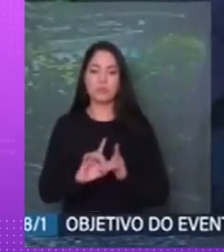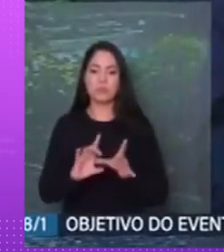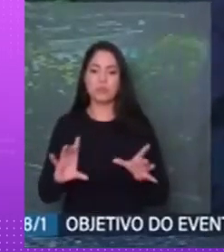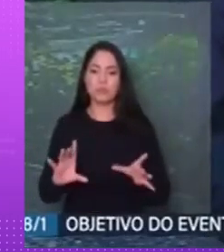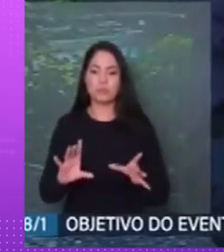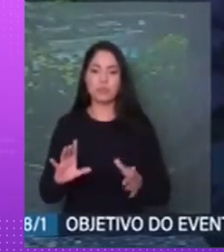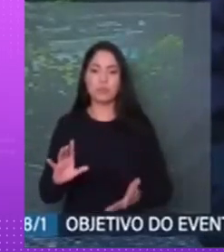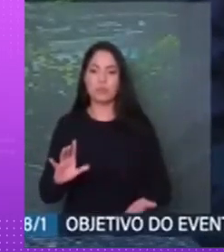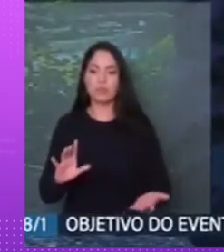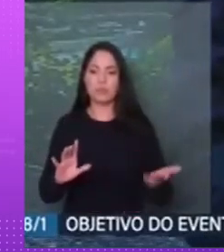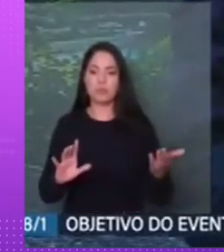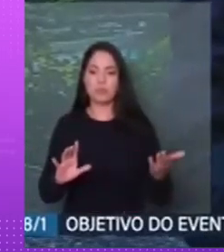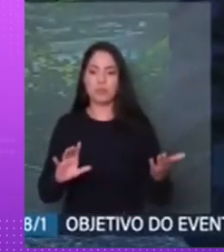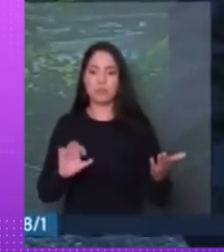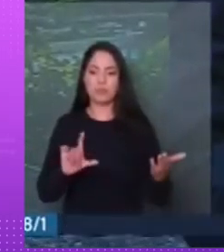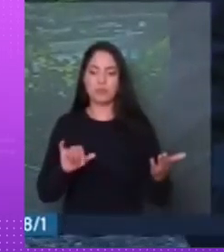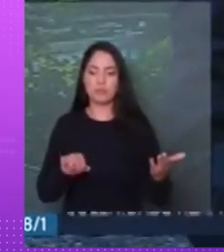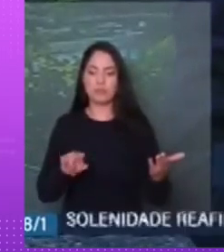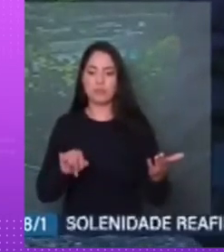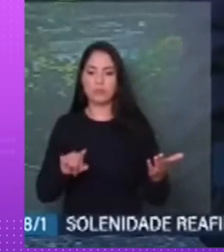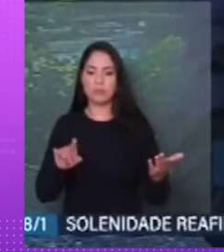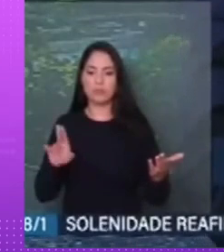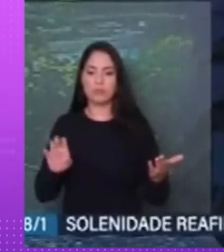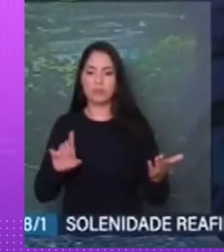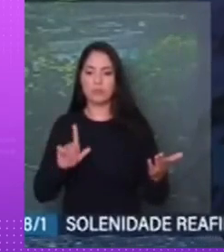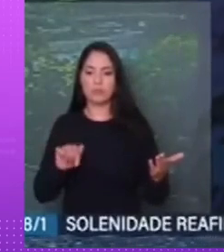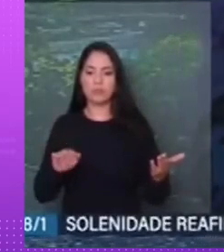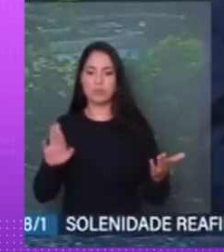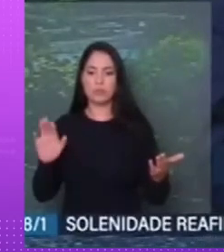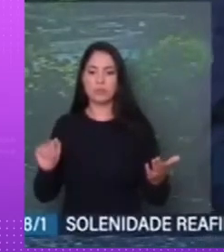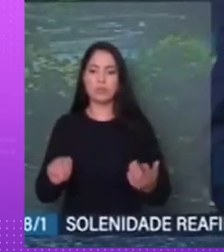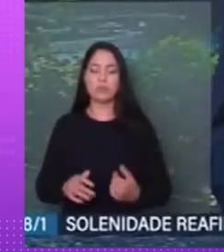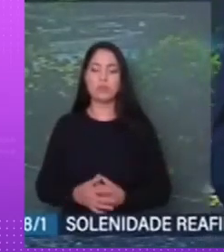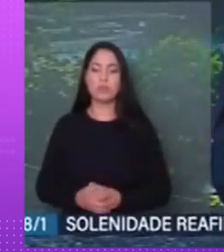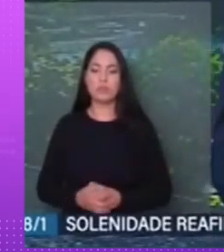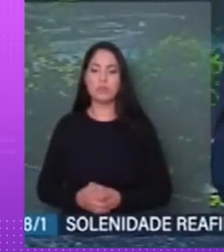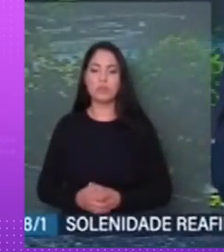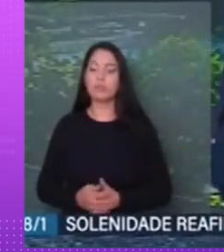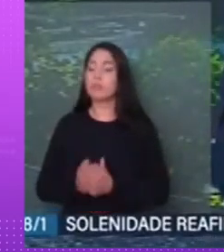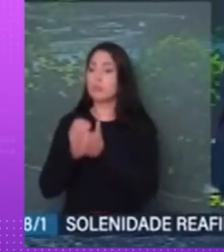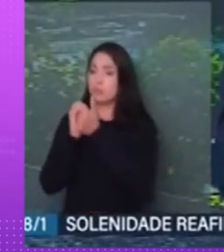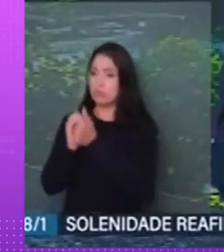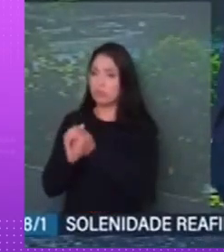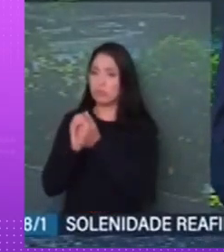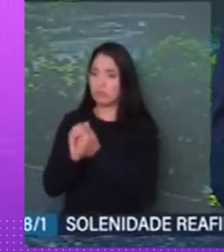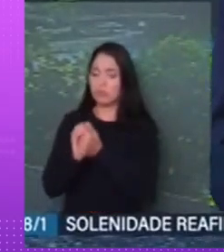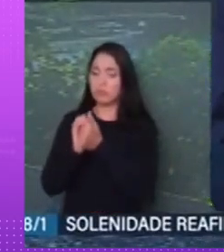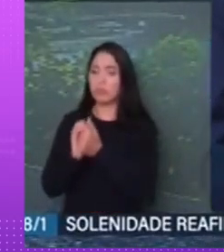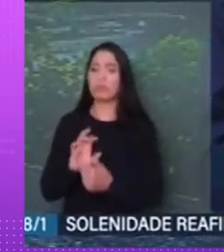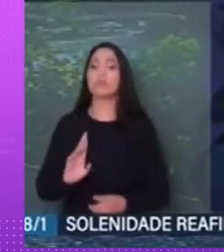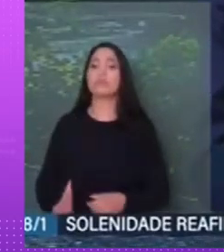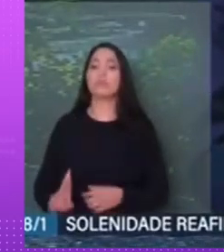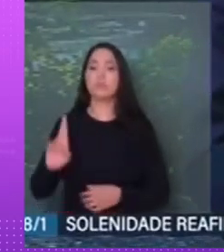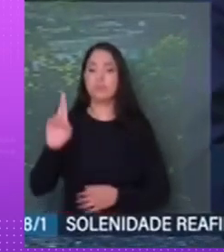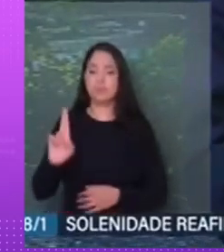antidemocrática. Você pode até ser um apaixonado, tem gente que gosta do que aconteceu lá, que defende lá o regime soviético,